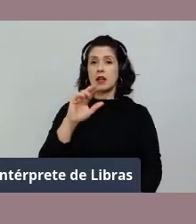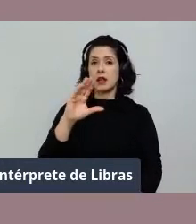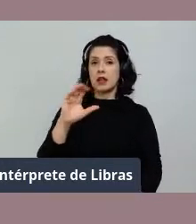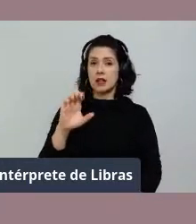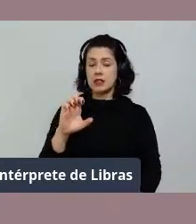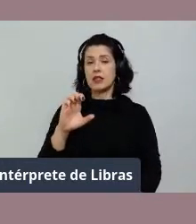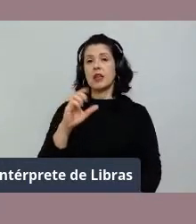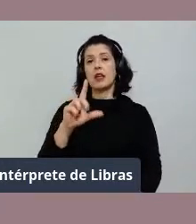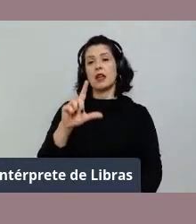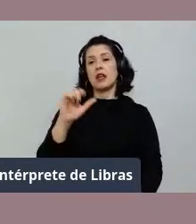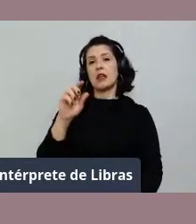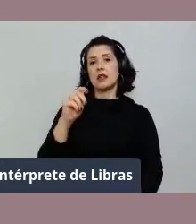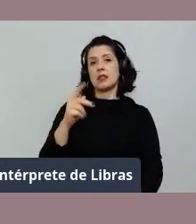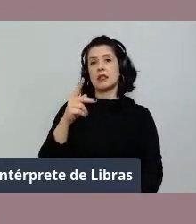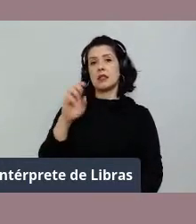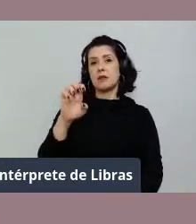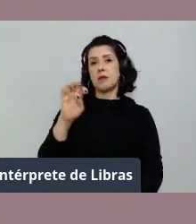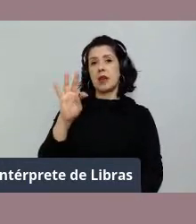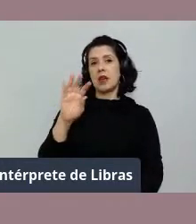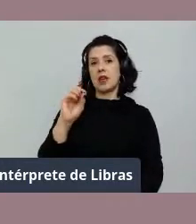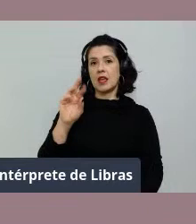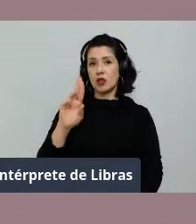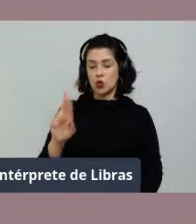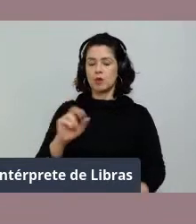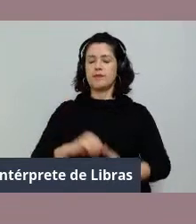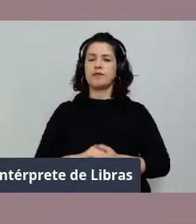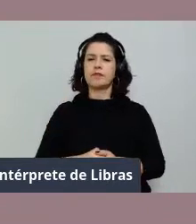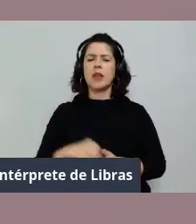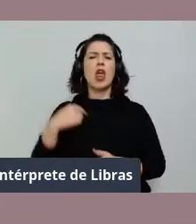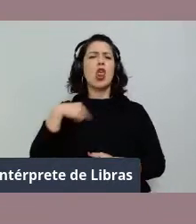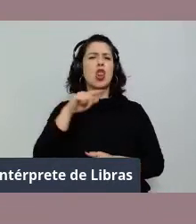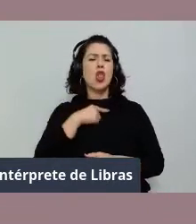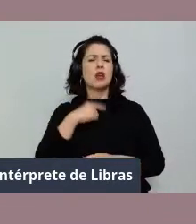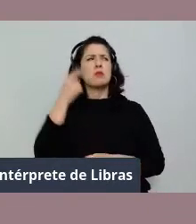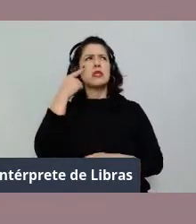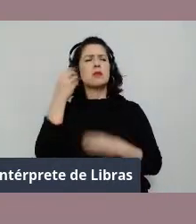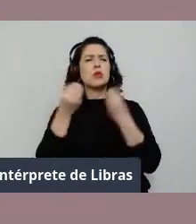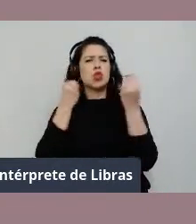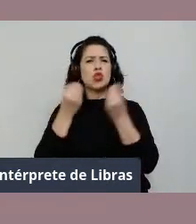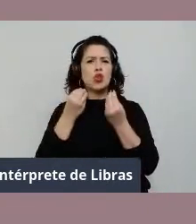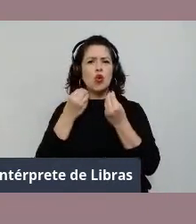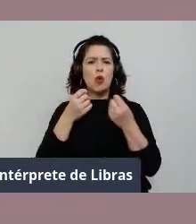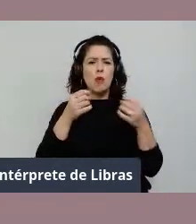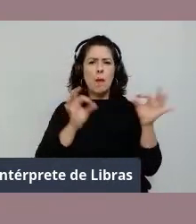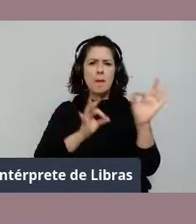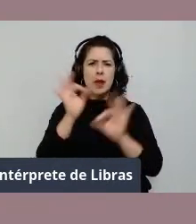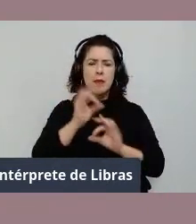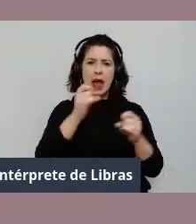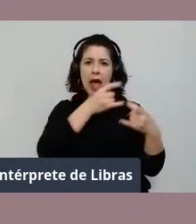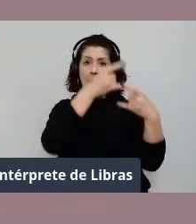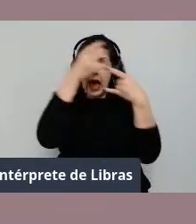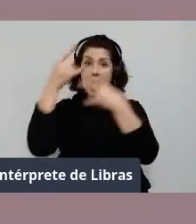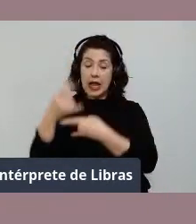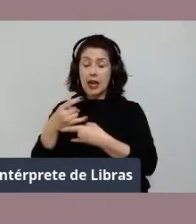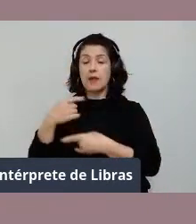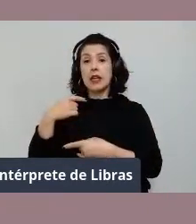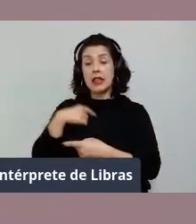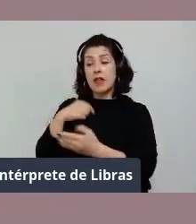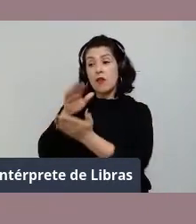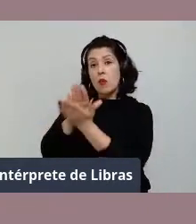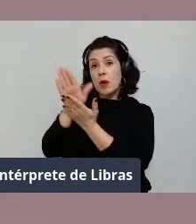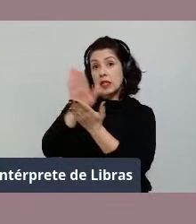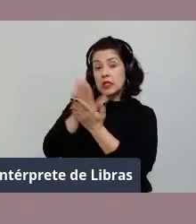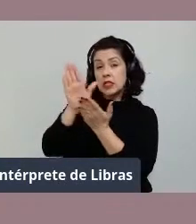o ensejo para ela acontecer foi também a publicação em maio de uma edição pela editora francesa Le